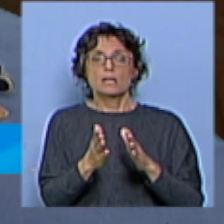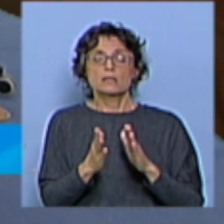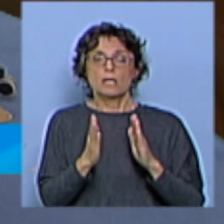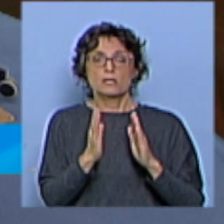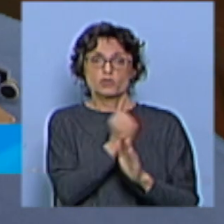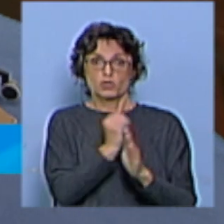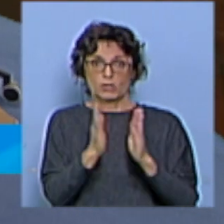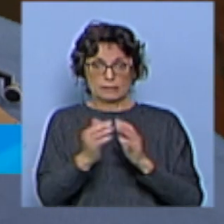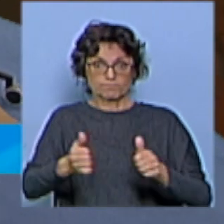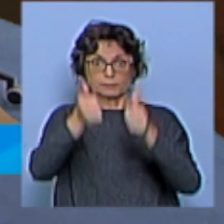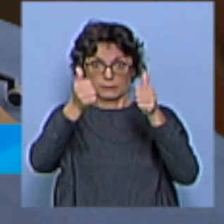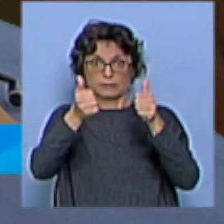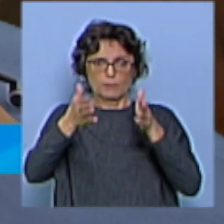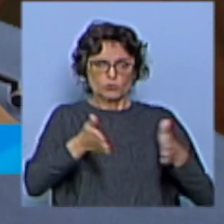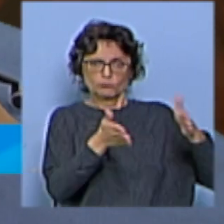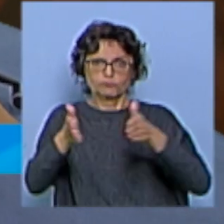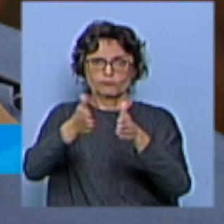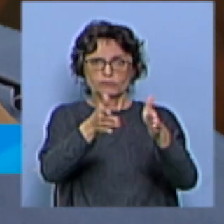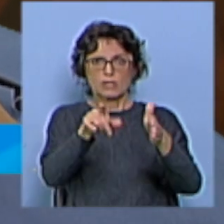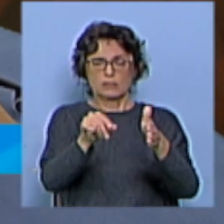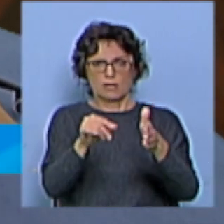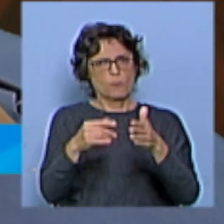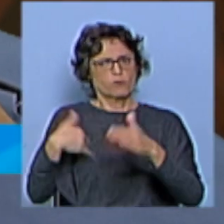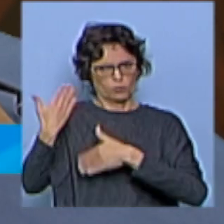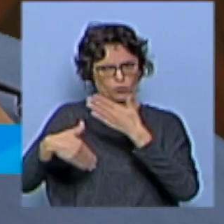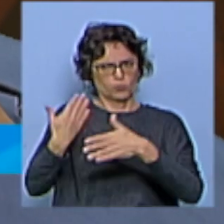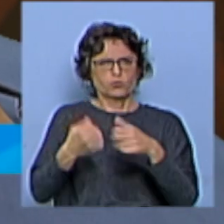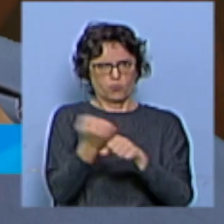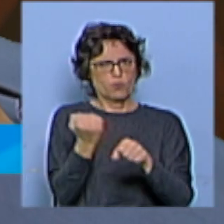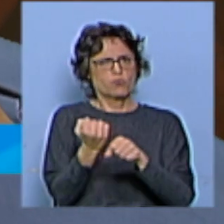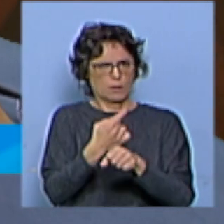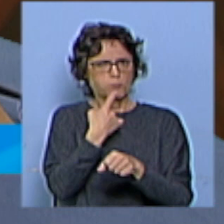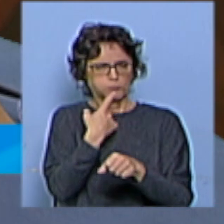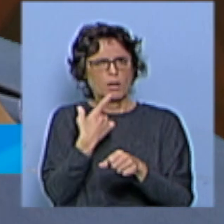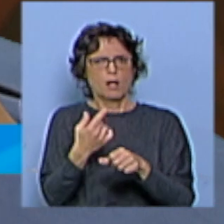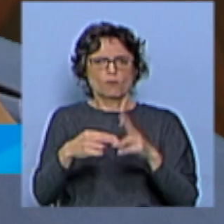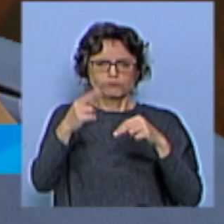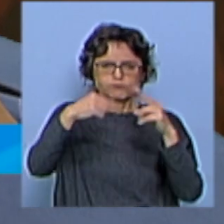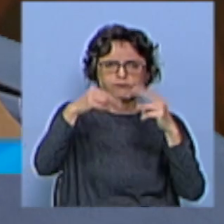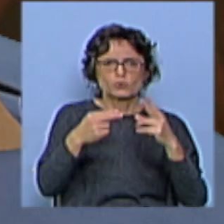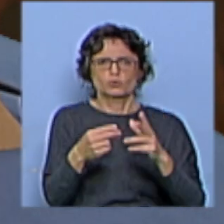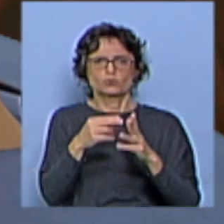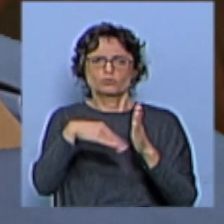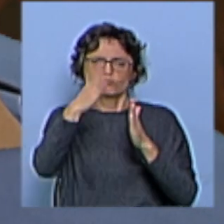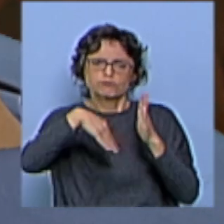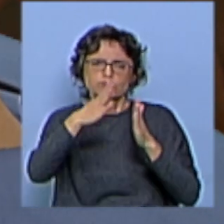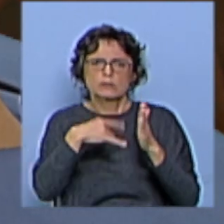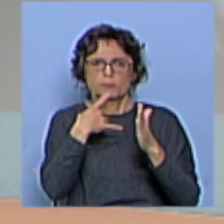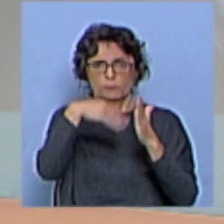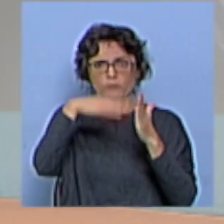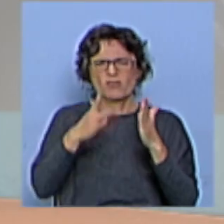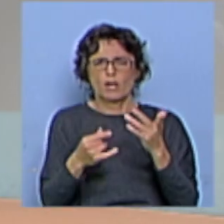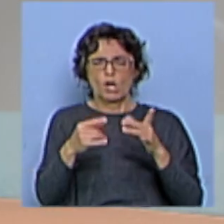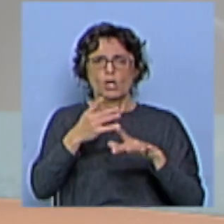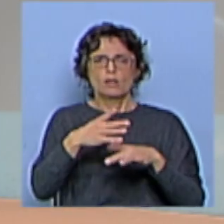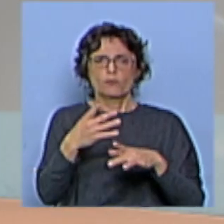e todos os processos de requalificação e de reconstrução de alguns monumentos e de intervenção de restauro que